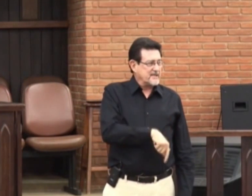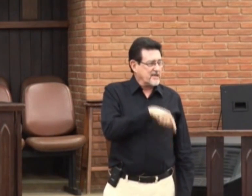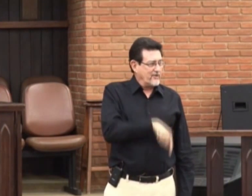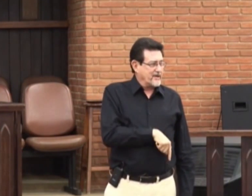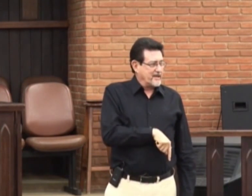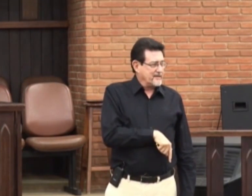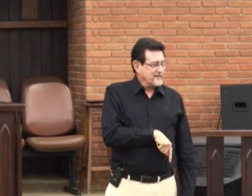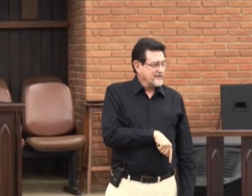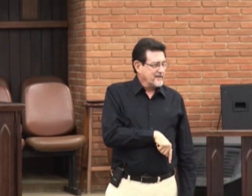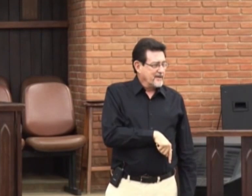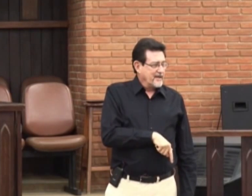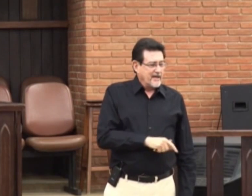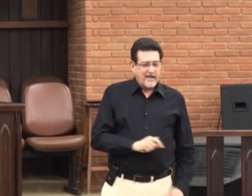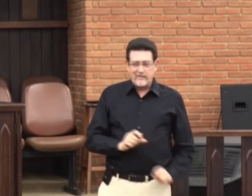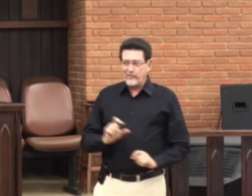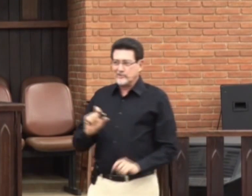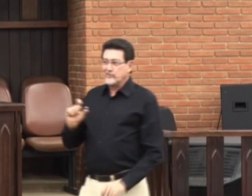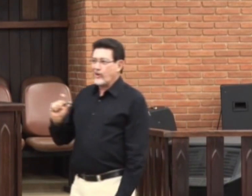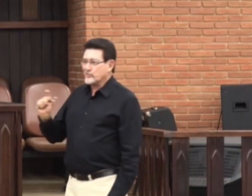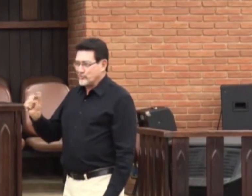Mas nessa hora, ele pôs nosso.